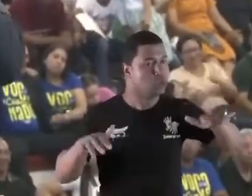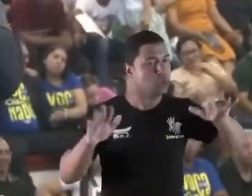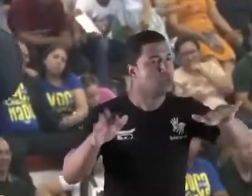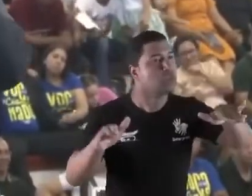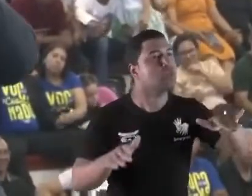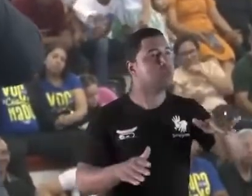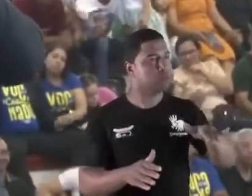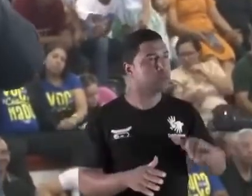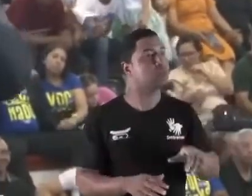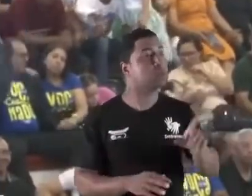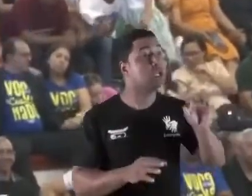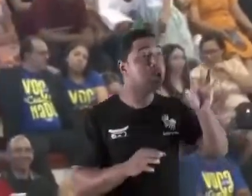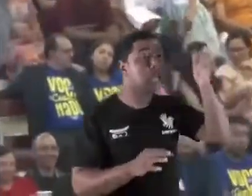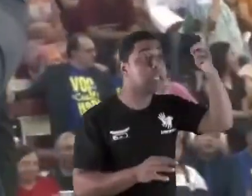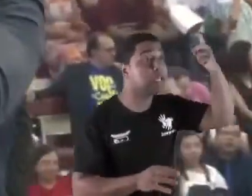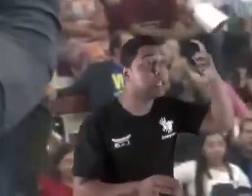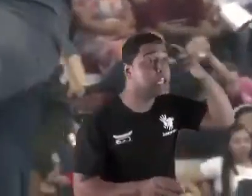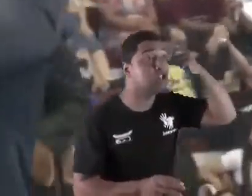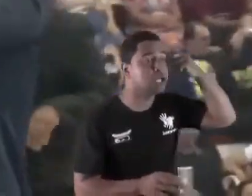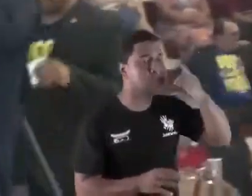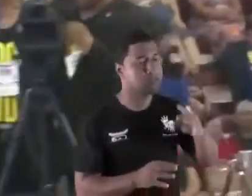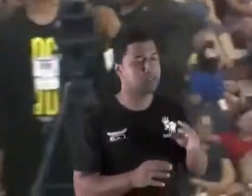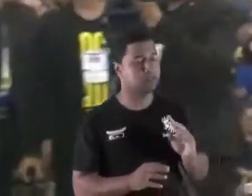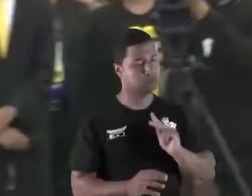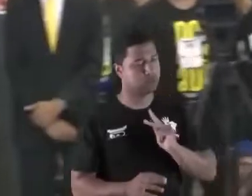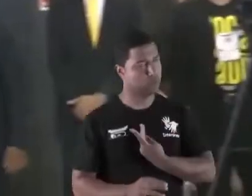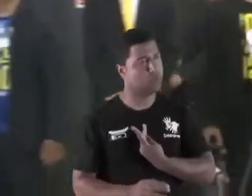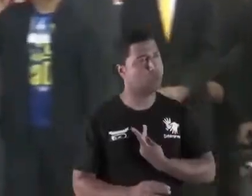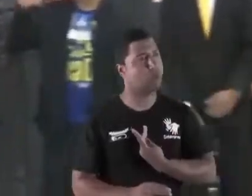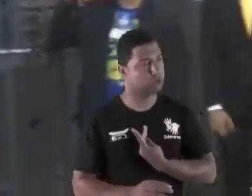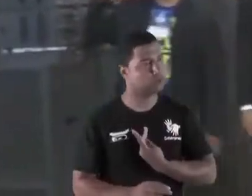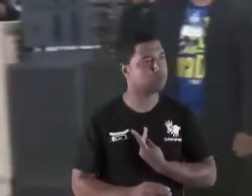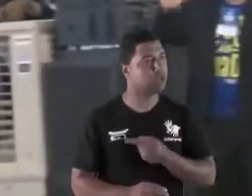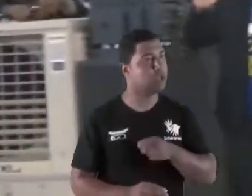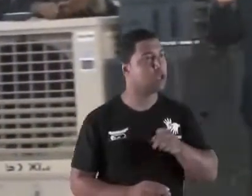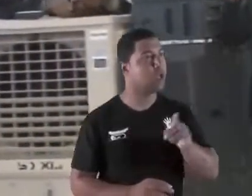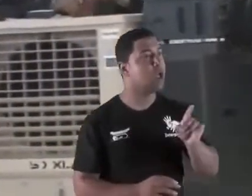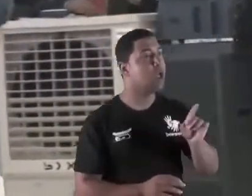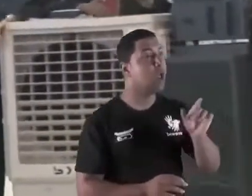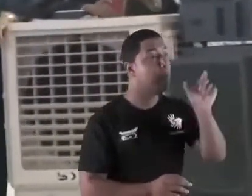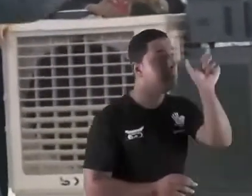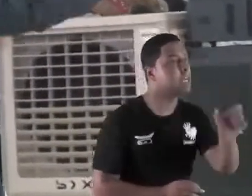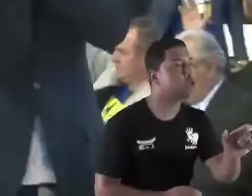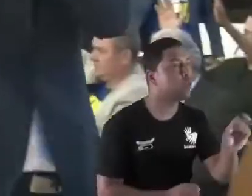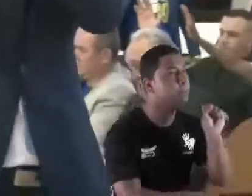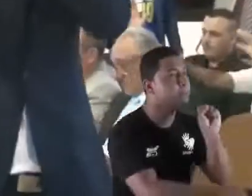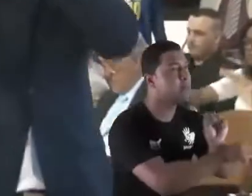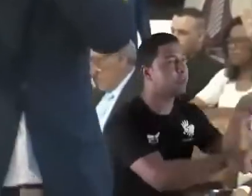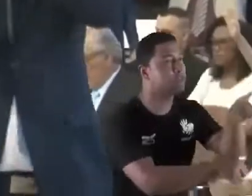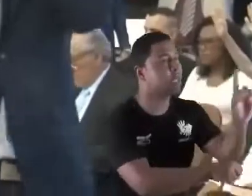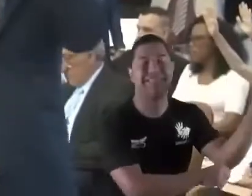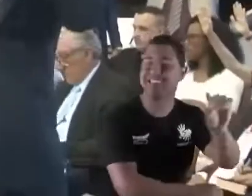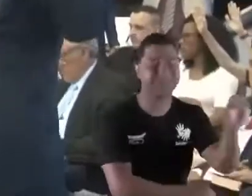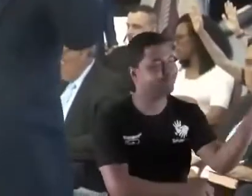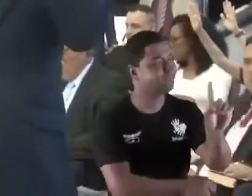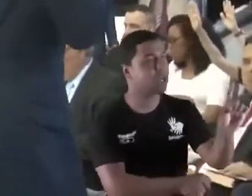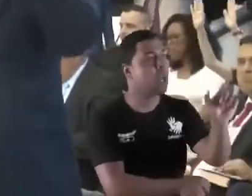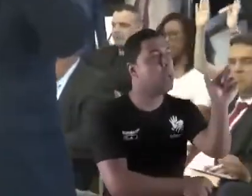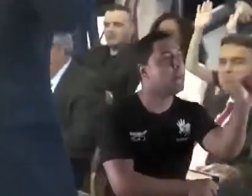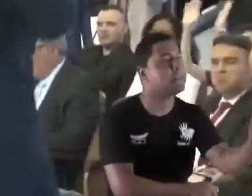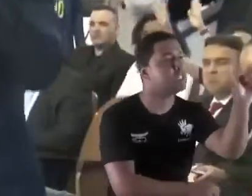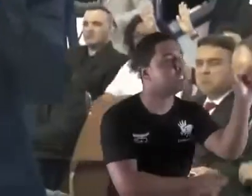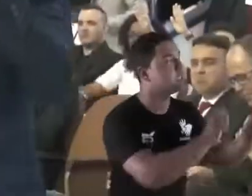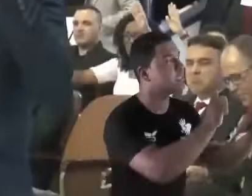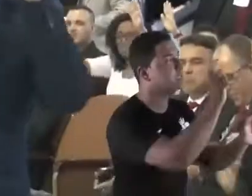homem. Ninguém vai parar você, ninguém vai parar você, ninguém vai parar você. Levanta a